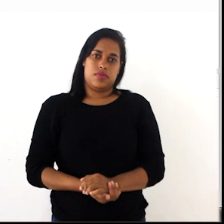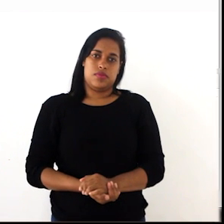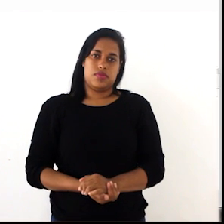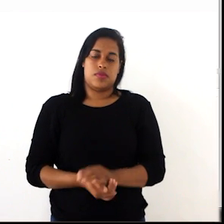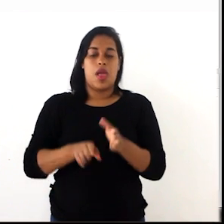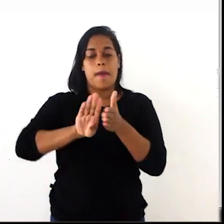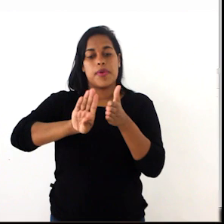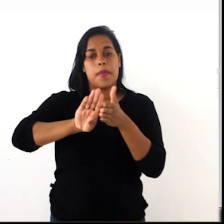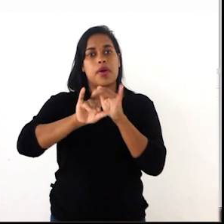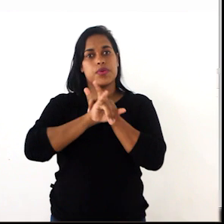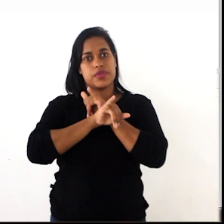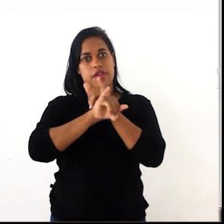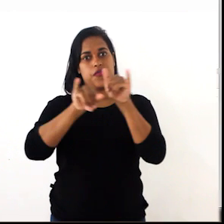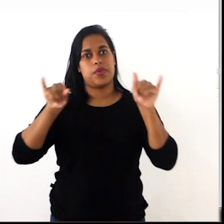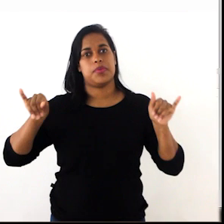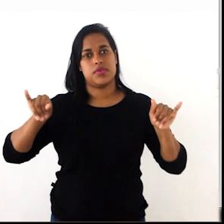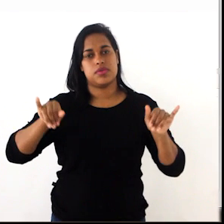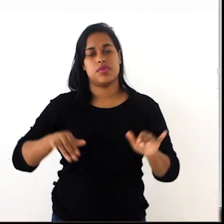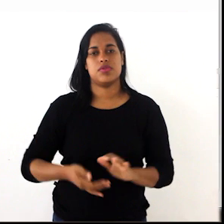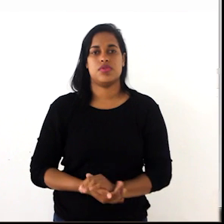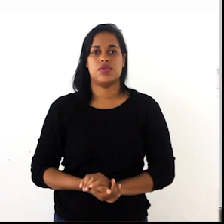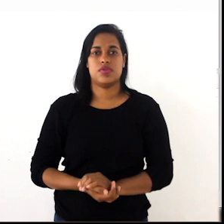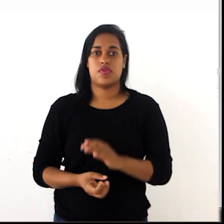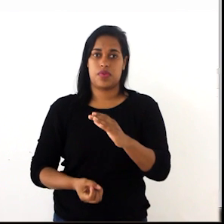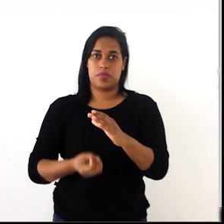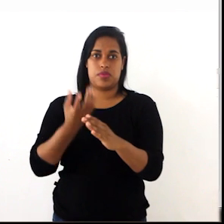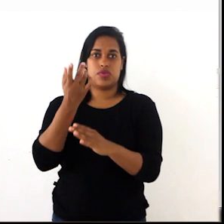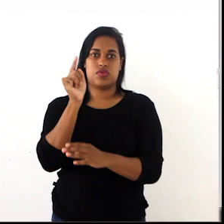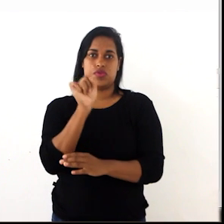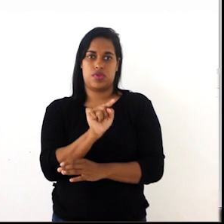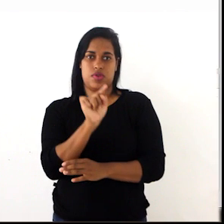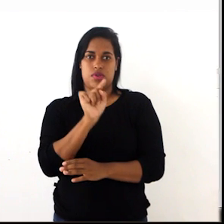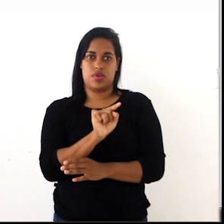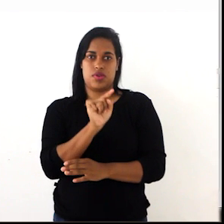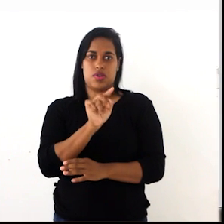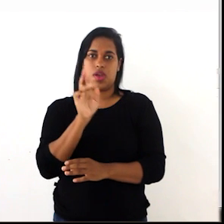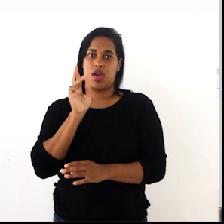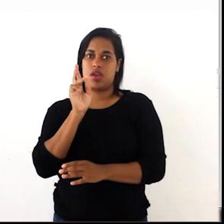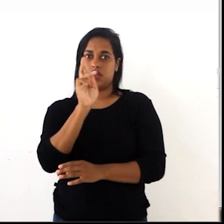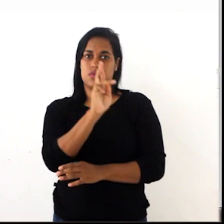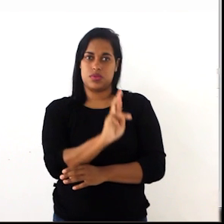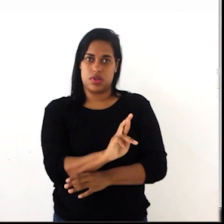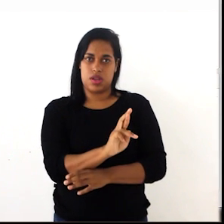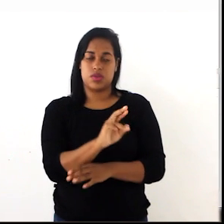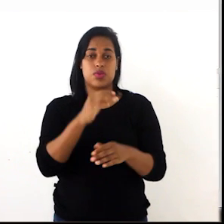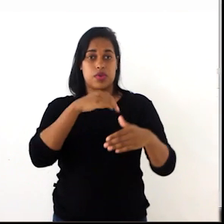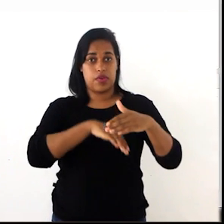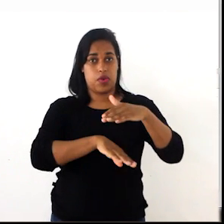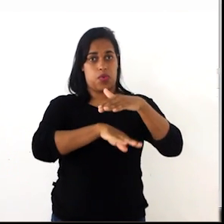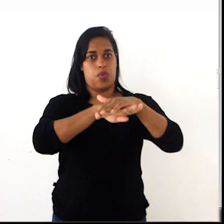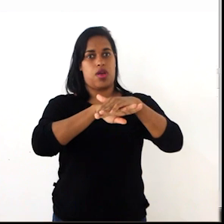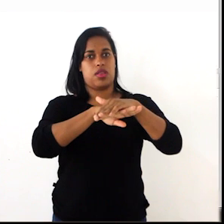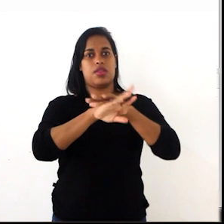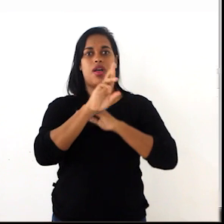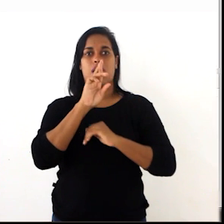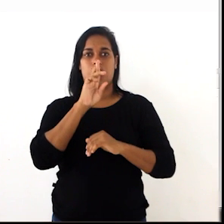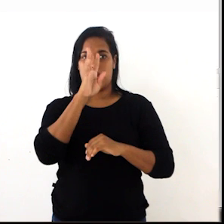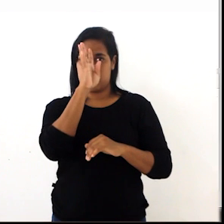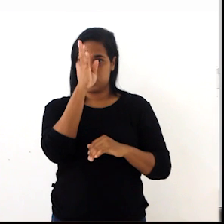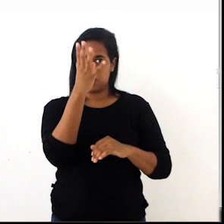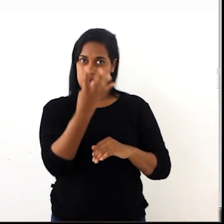banco de dados. Para isso vamos criar aqui resultado, uma variável que vai guardar o